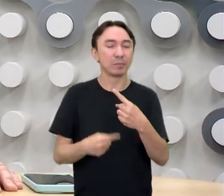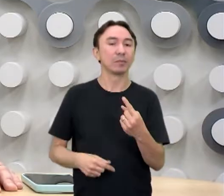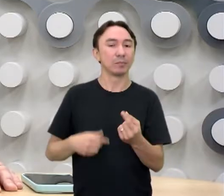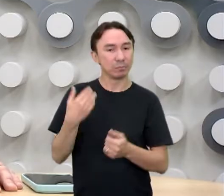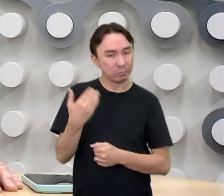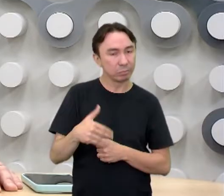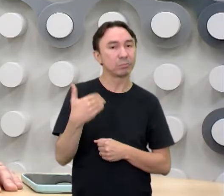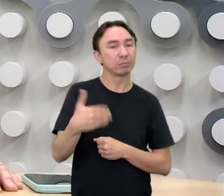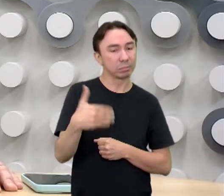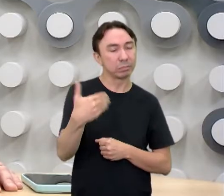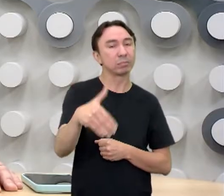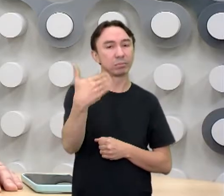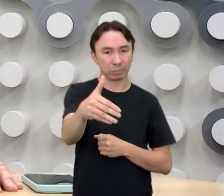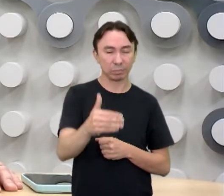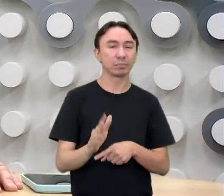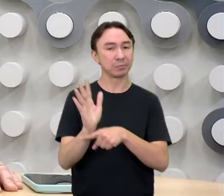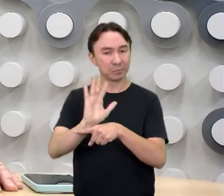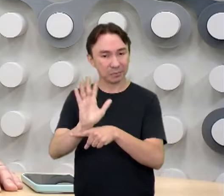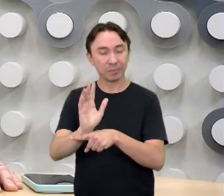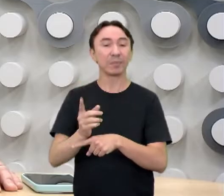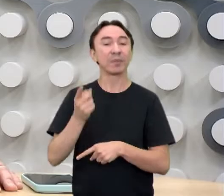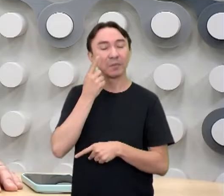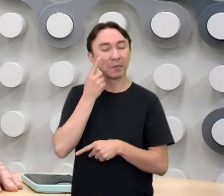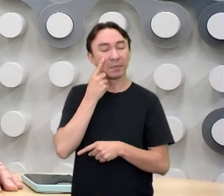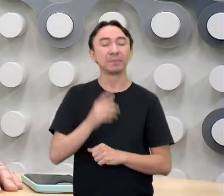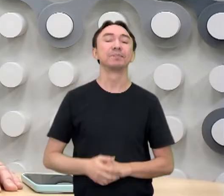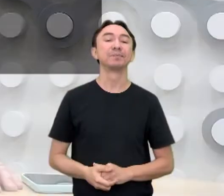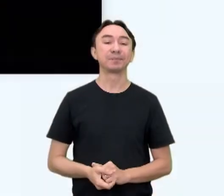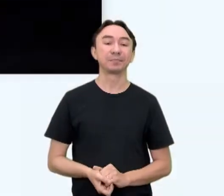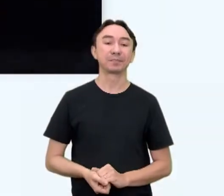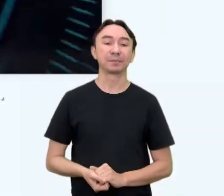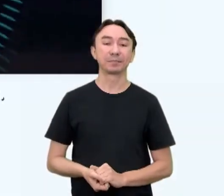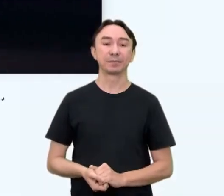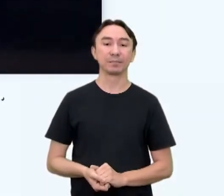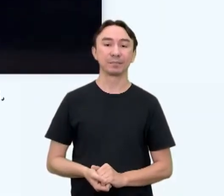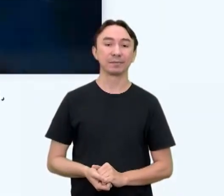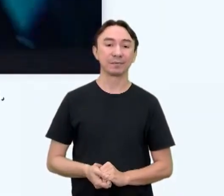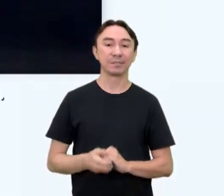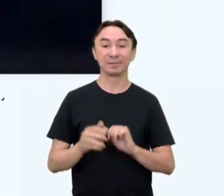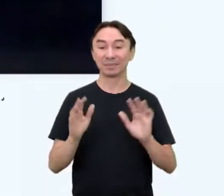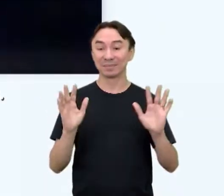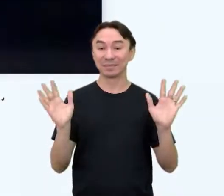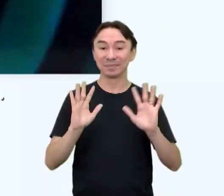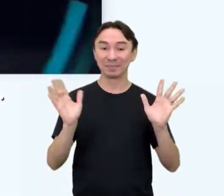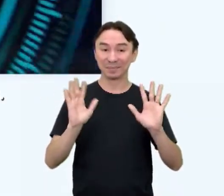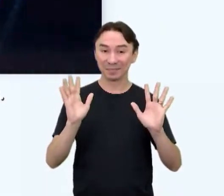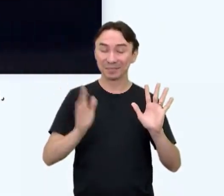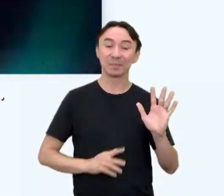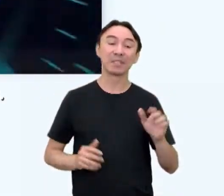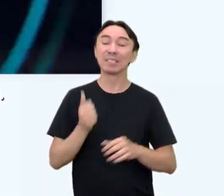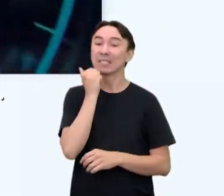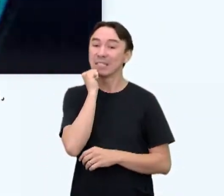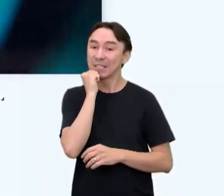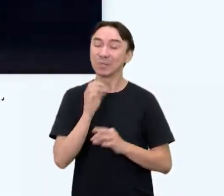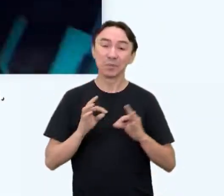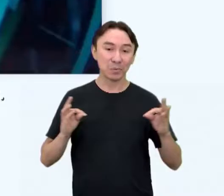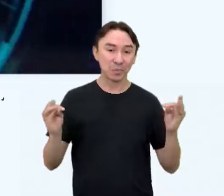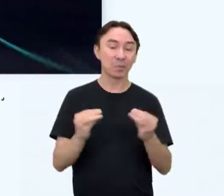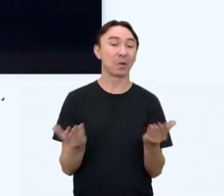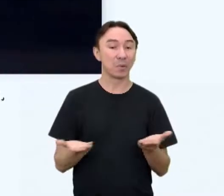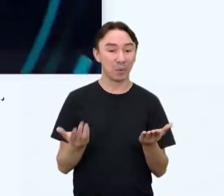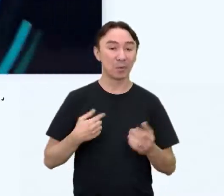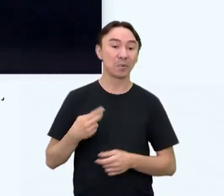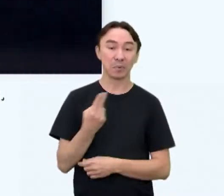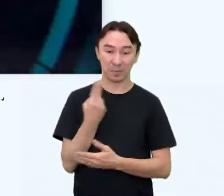continuidade a ver esse vídeo, tá? Daqui a pouco a gente volta. Olá, o Ciência é Tudo já está no ar. Eu sou a Karina Cardoso